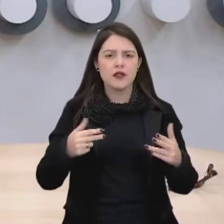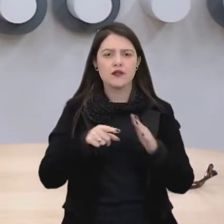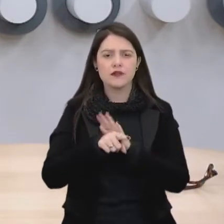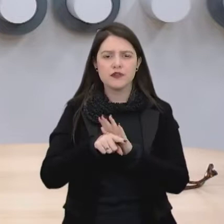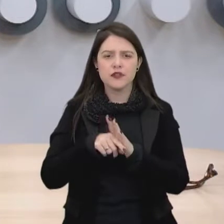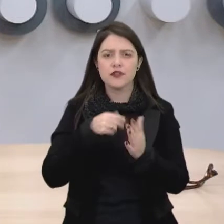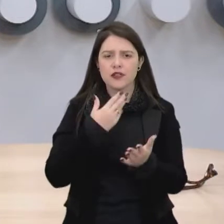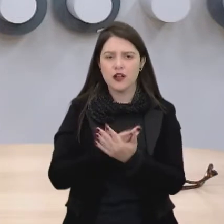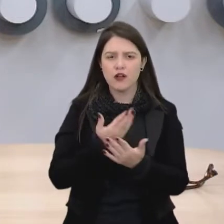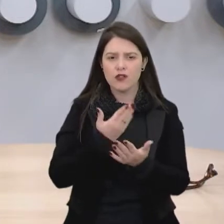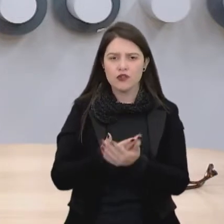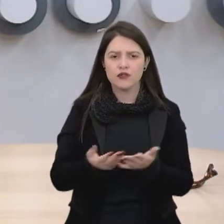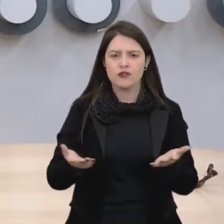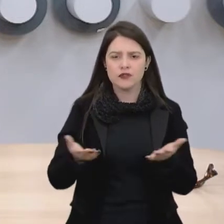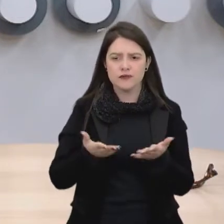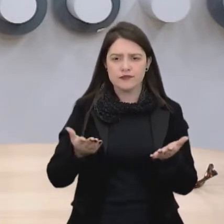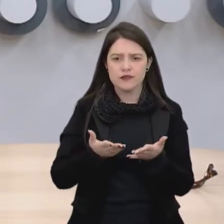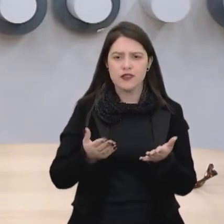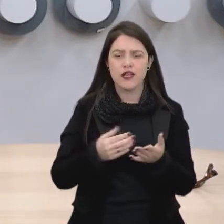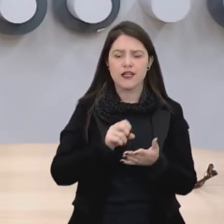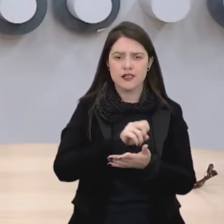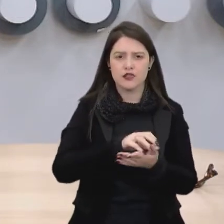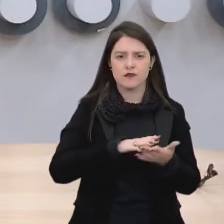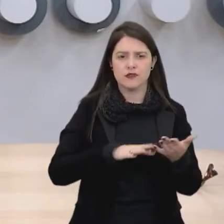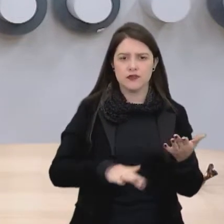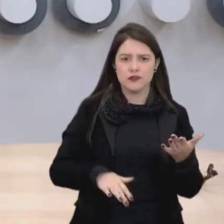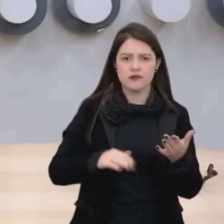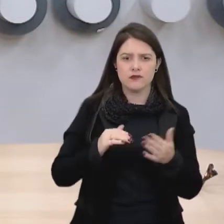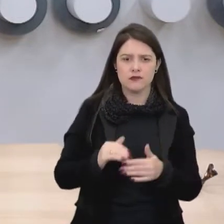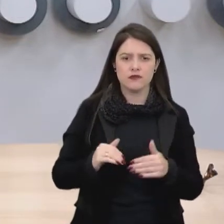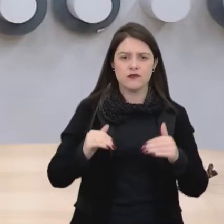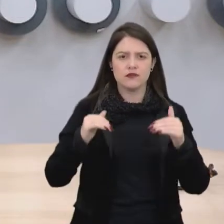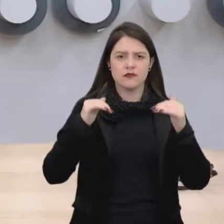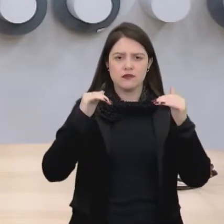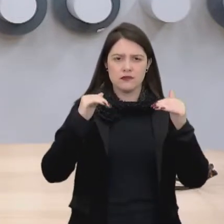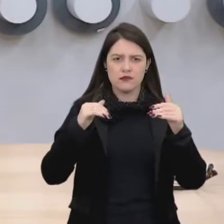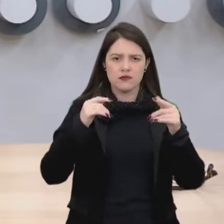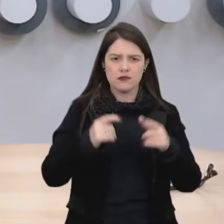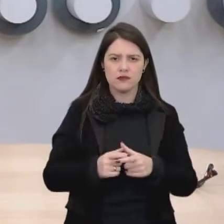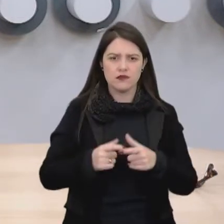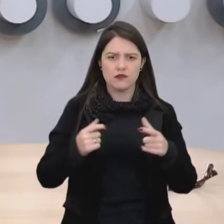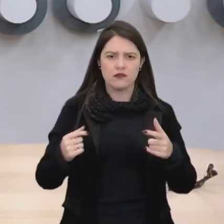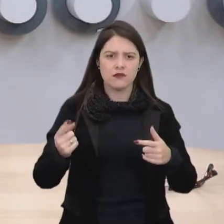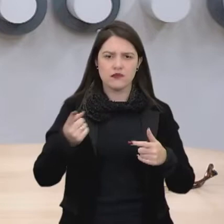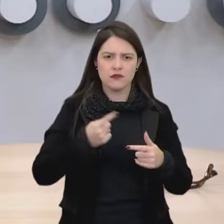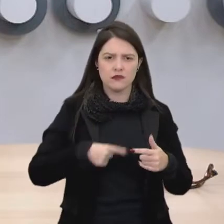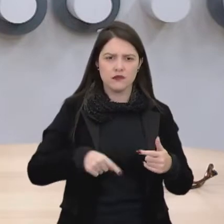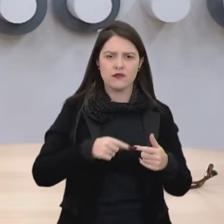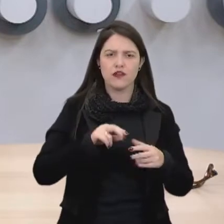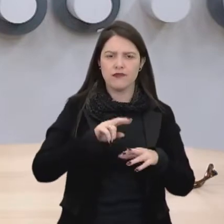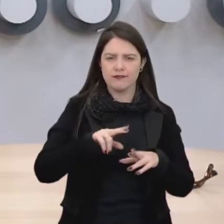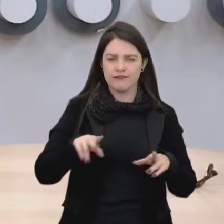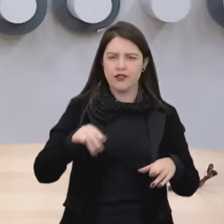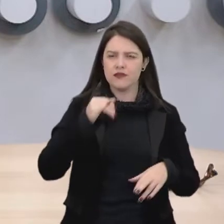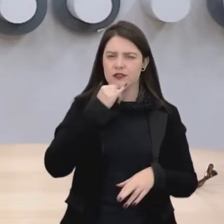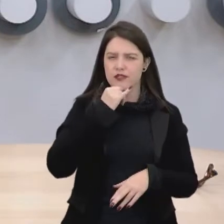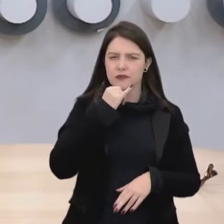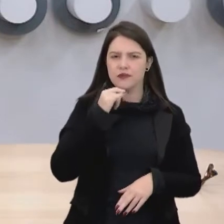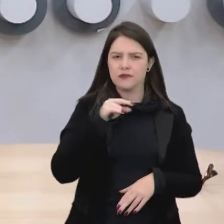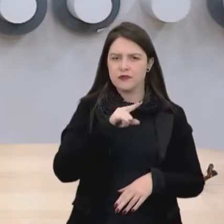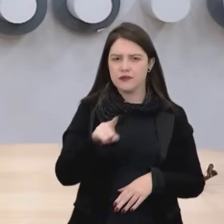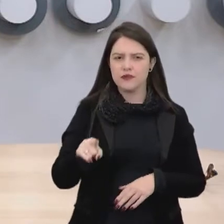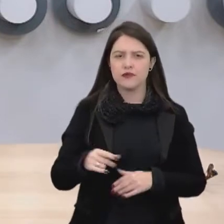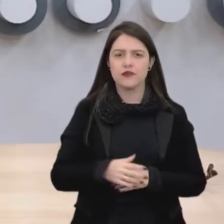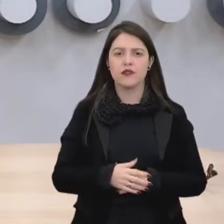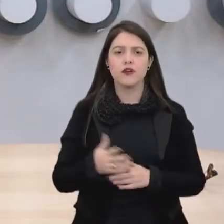aulas de hoje, no caso dessa atividade, em cima do rendimento aí. Então vamos dar vários exemplos para vocês aí. Então